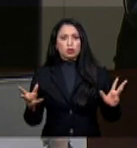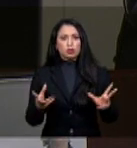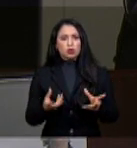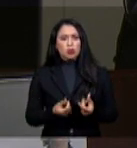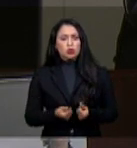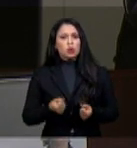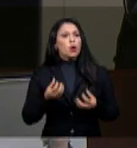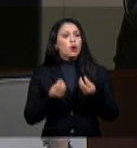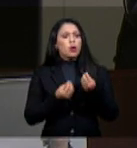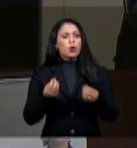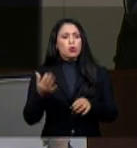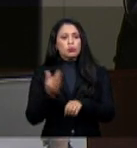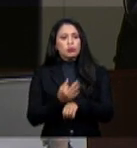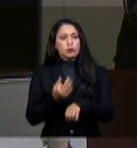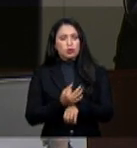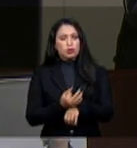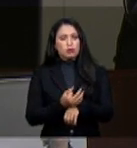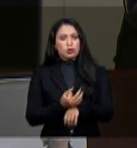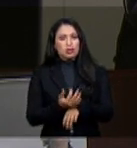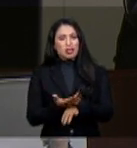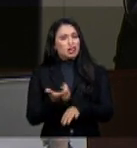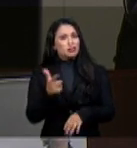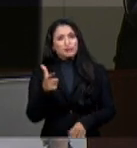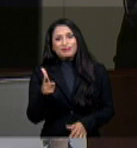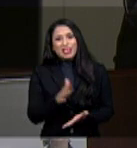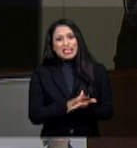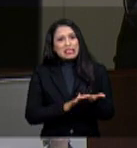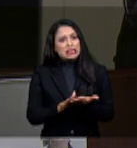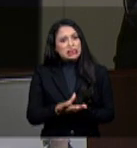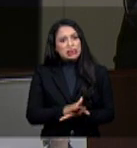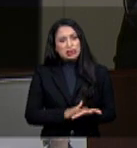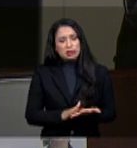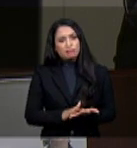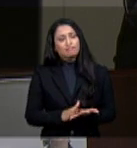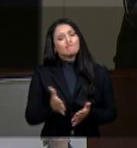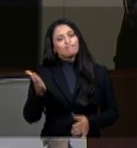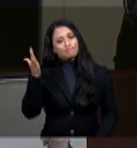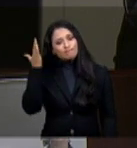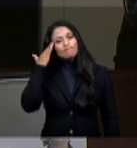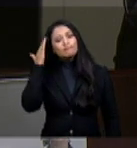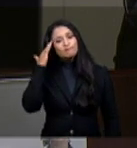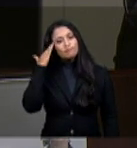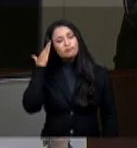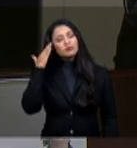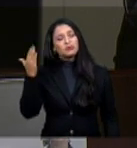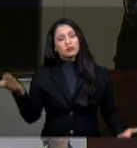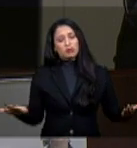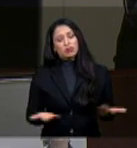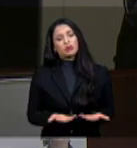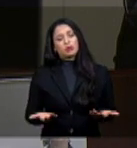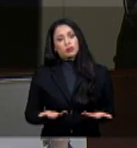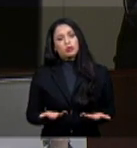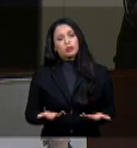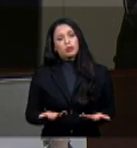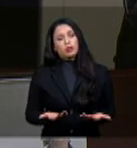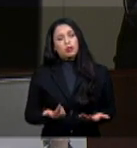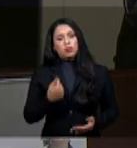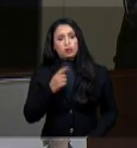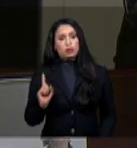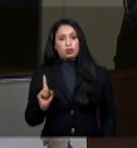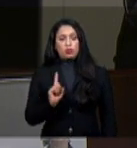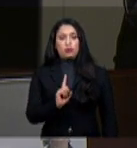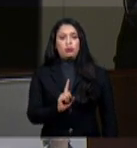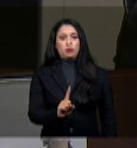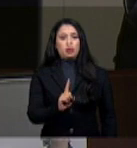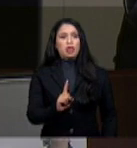de suportarem a si mesmos quando não há mais nada. Sabemos disso hoje mais do que nunca. Estou aqui também por